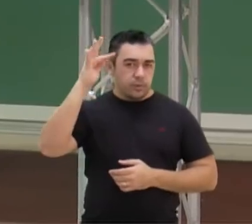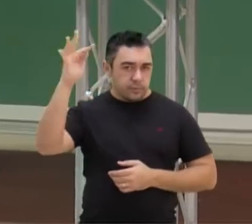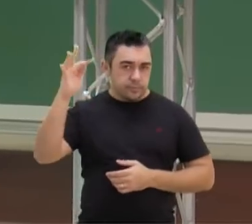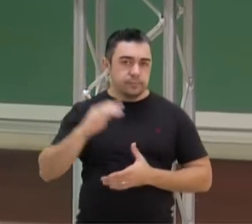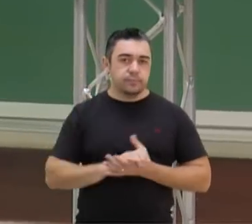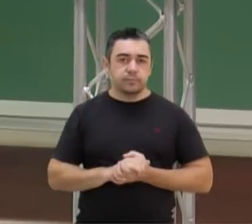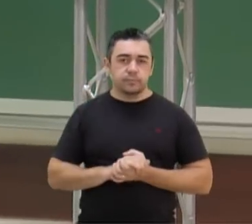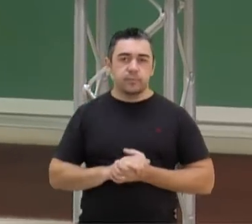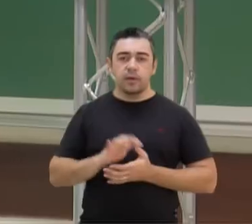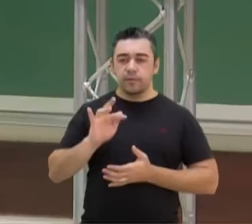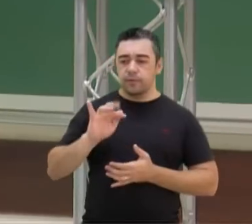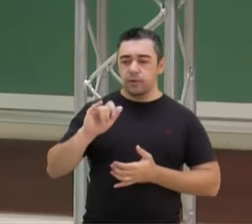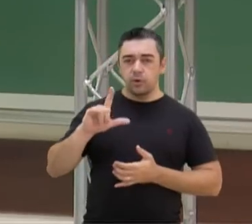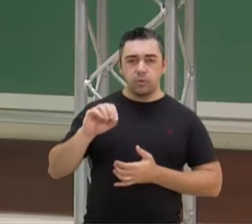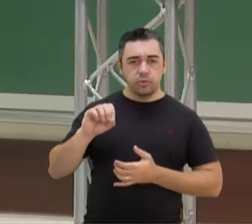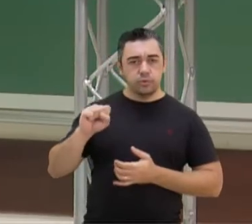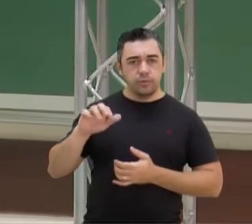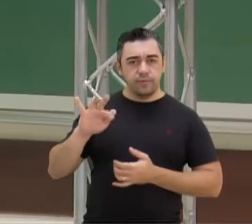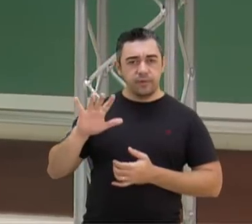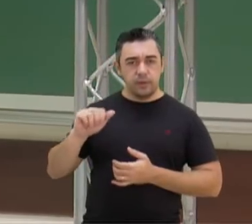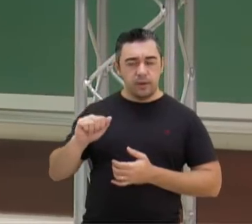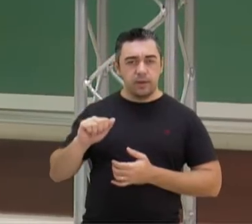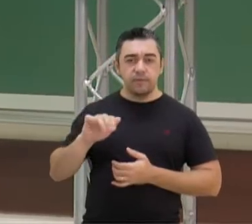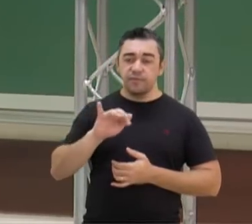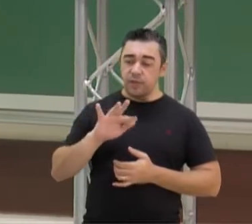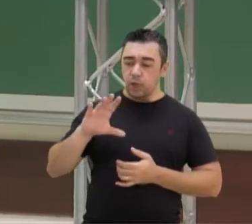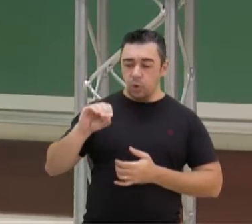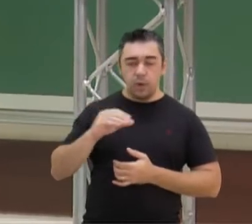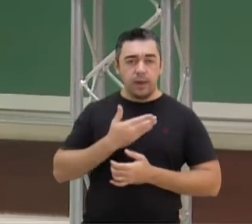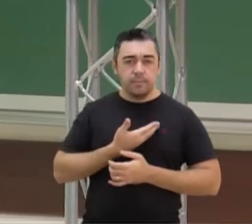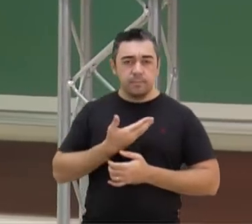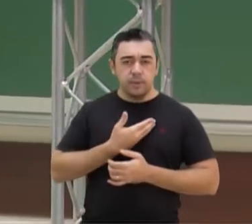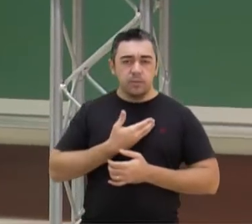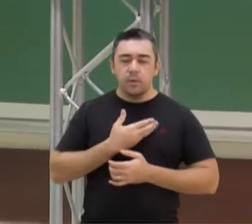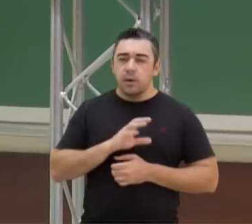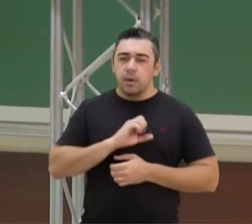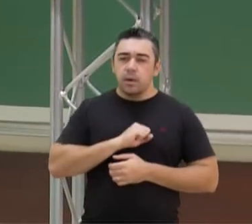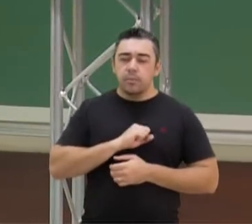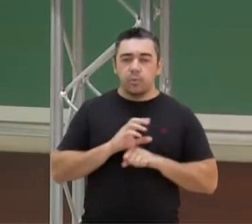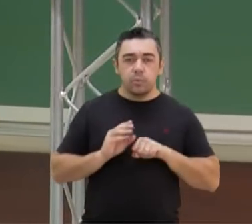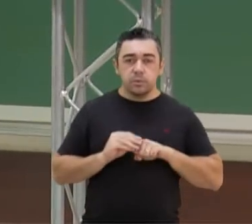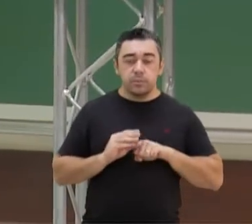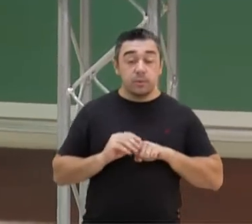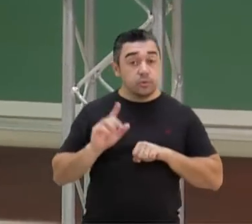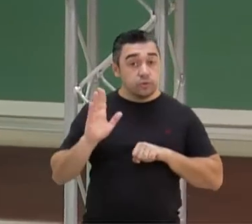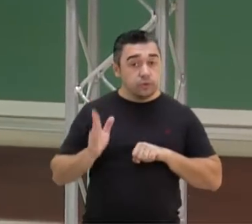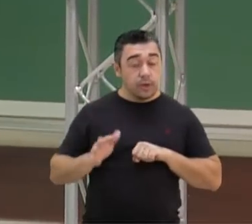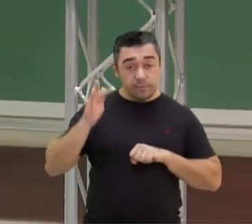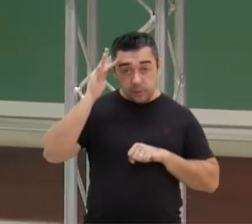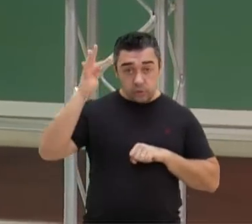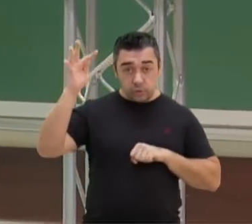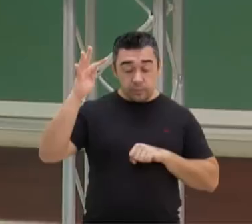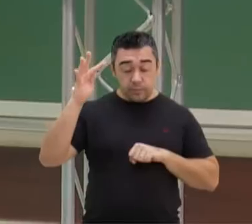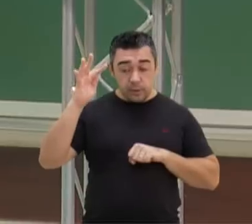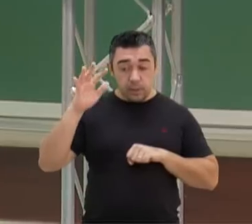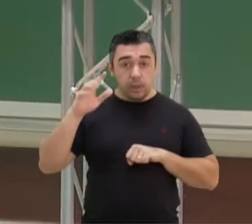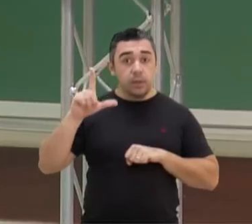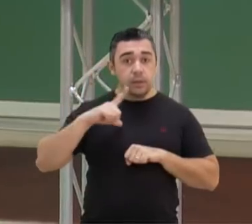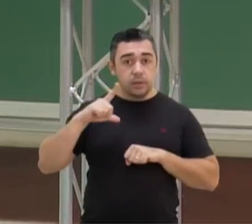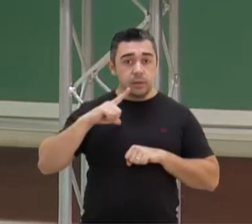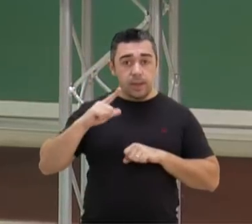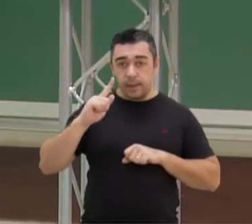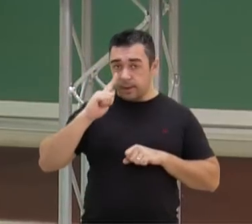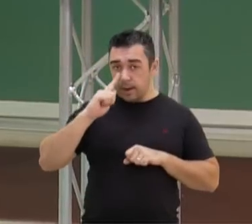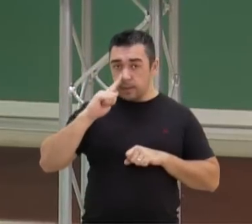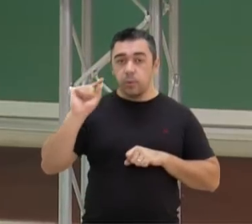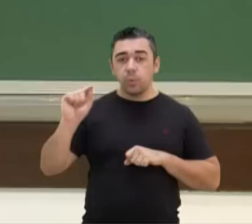filos, amigo, sofia, sabedoria. O amor pelo conhecimento. A filosofia se depurou dos mitos, ou seja, na Grécia Antiga existiam